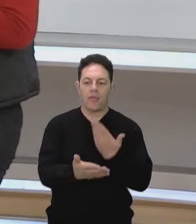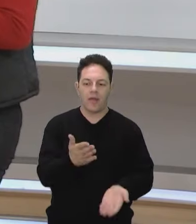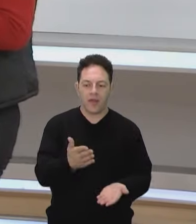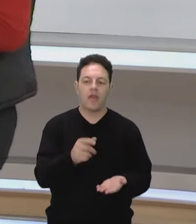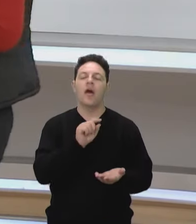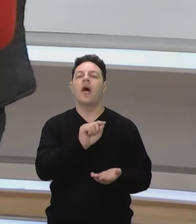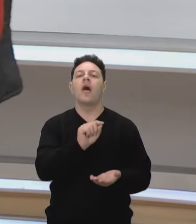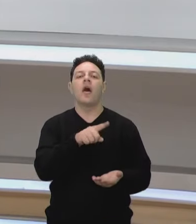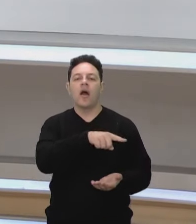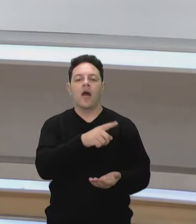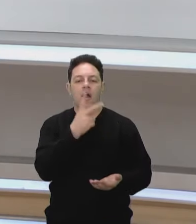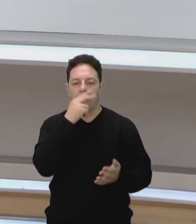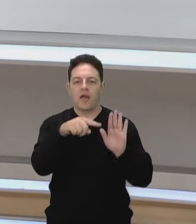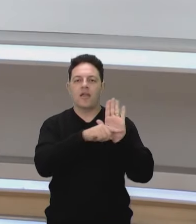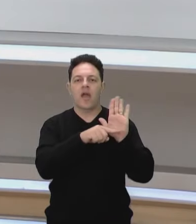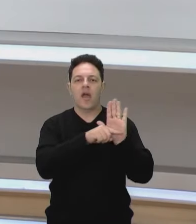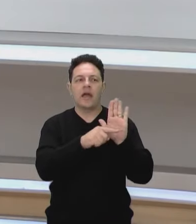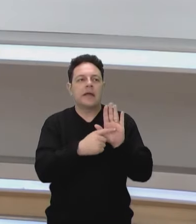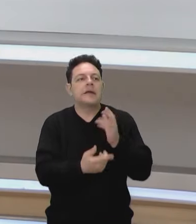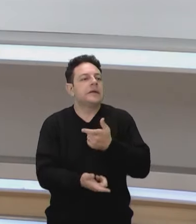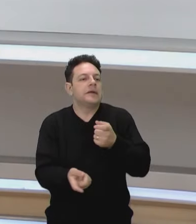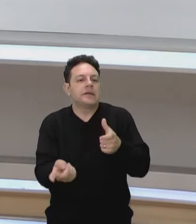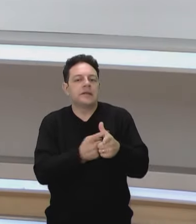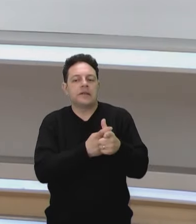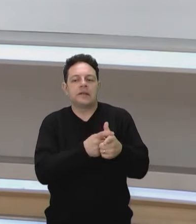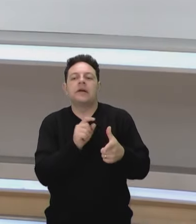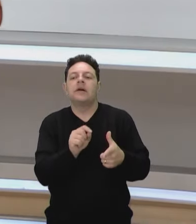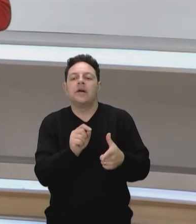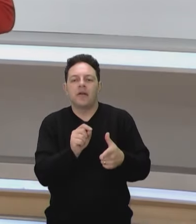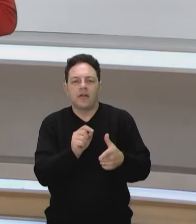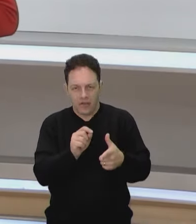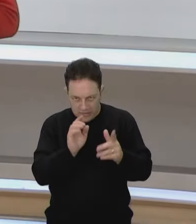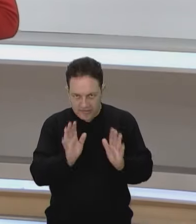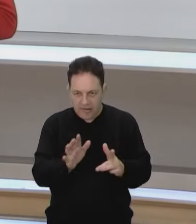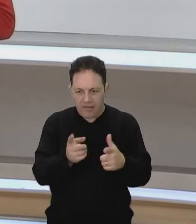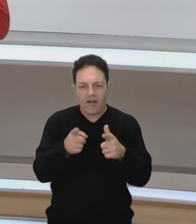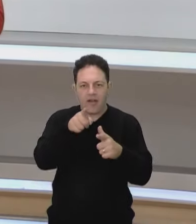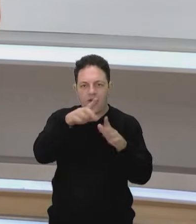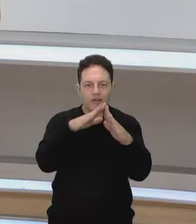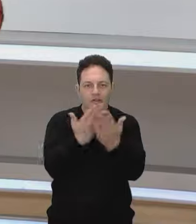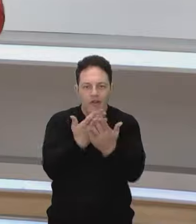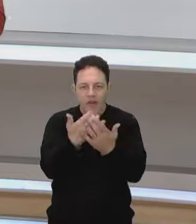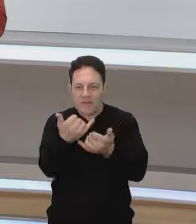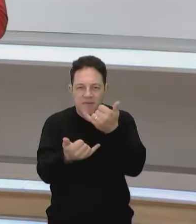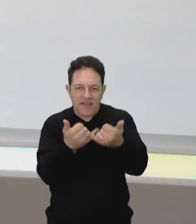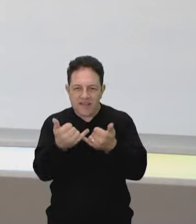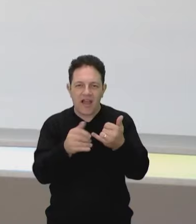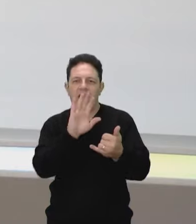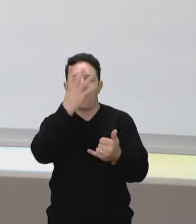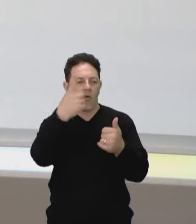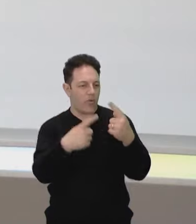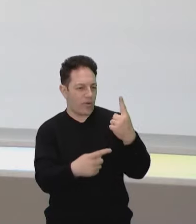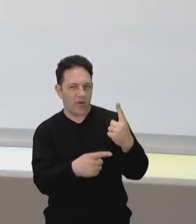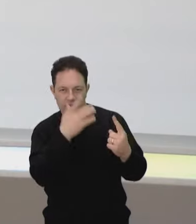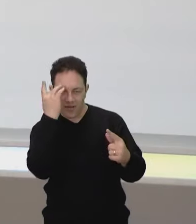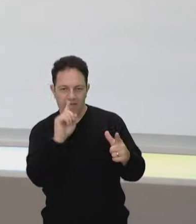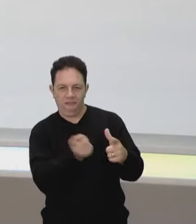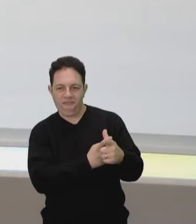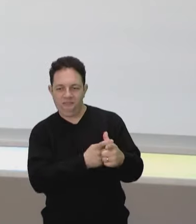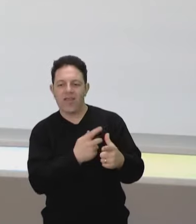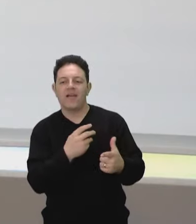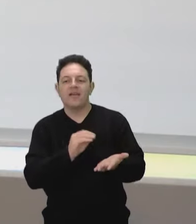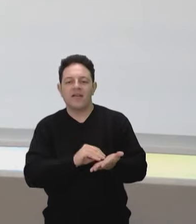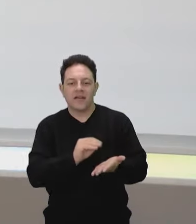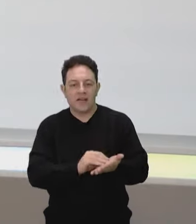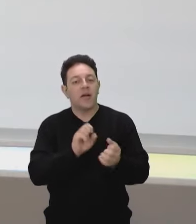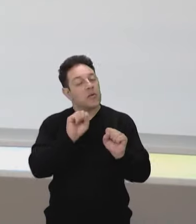saiu com saldo negativo. Será que alguém ficou devendo aí na escola de vocês? Manda aí nas minhas redes sociais, coloca aí